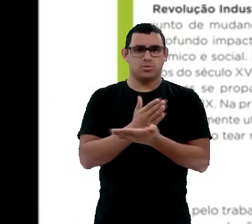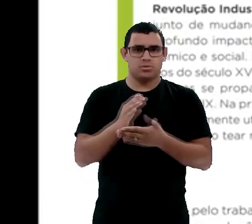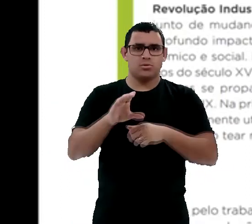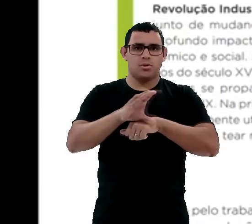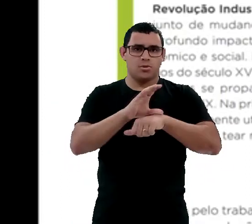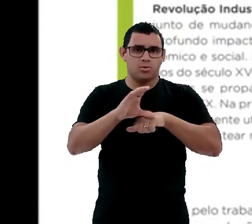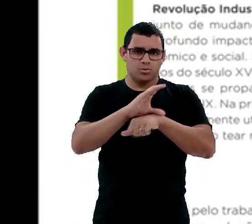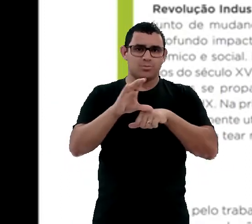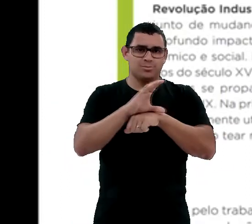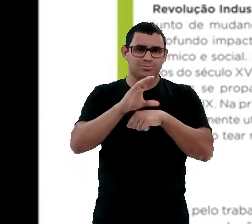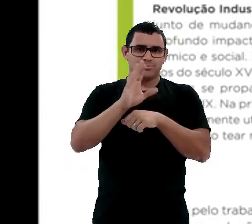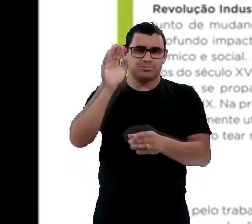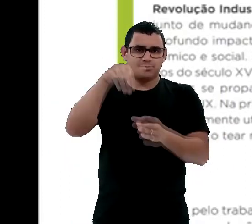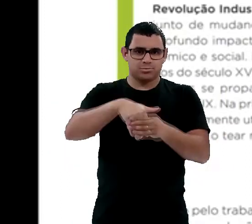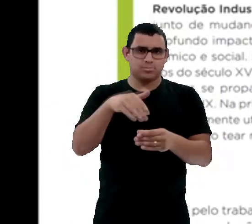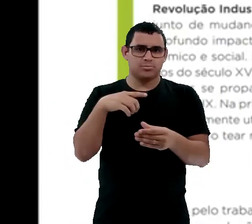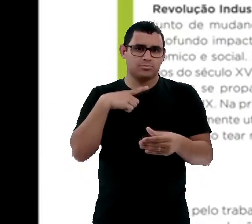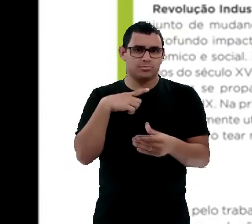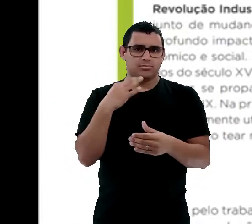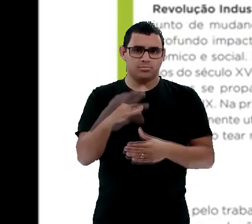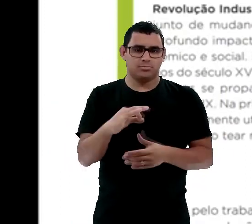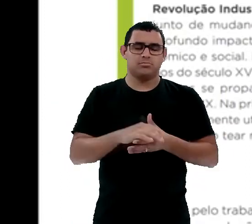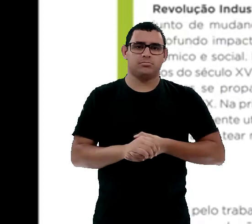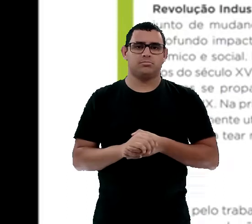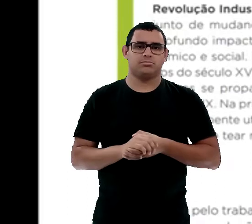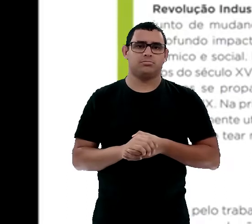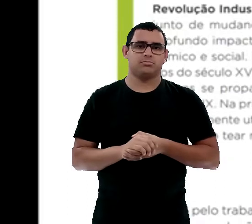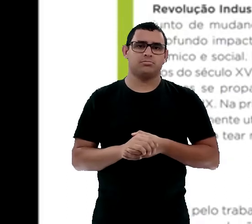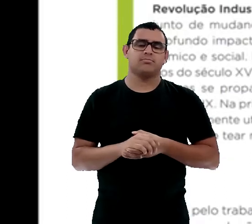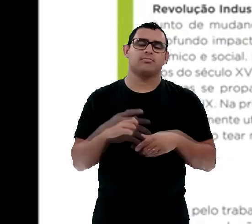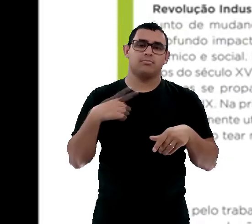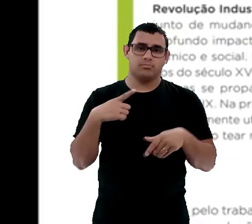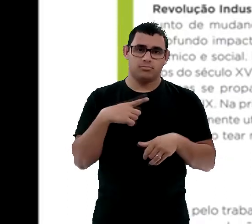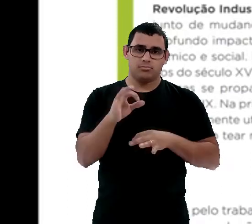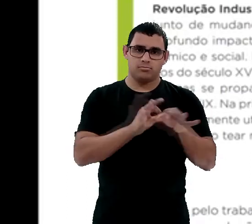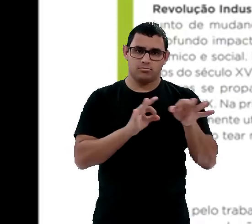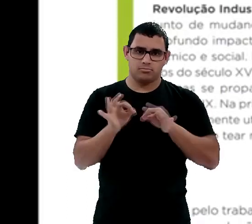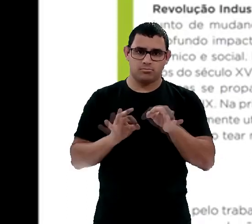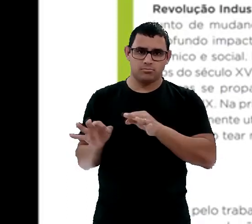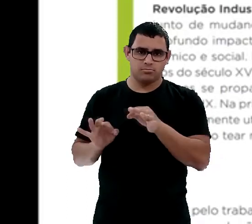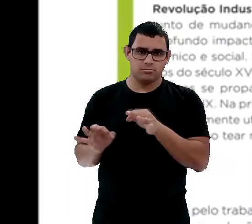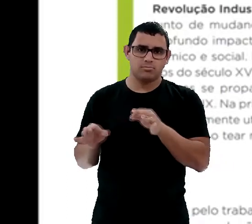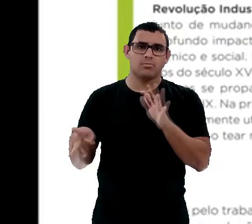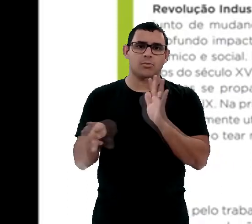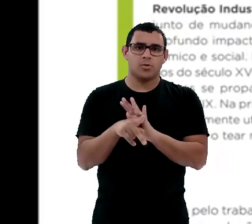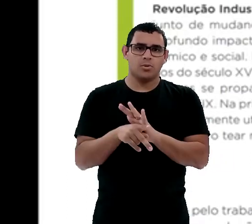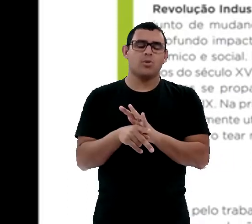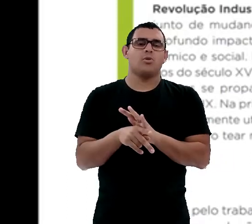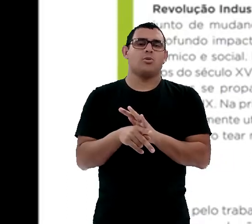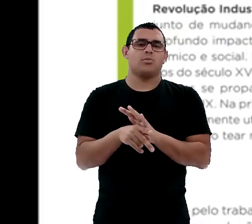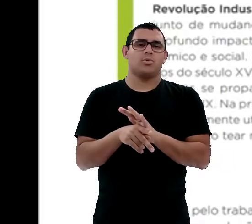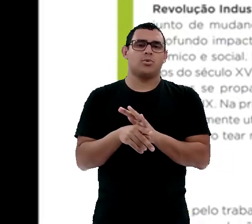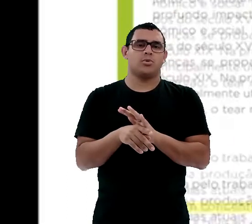temos ainda hoje algumas espalhadas pela Europa. E também a formação das repúblicas